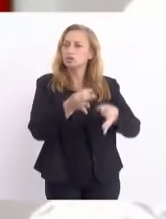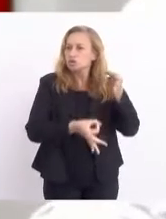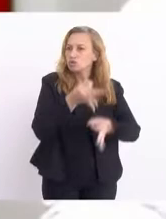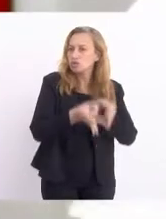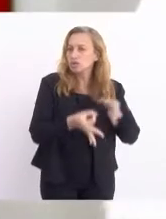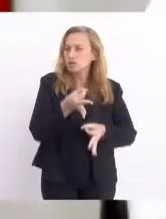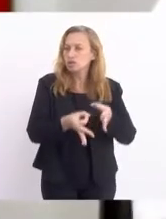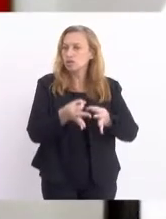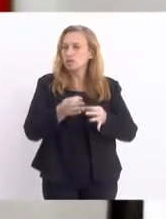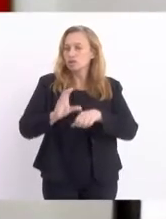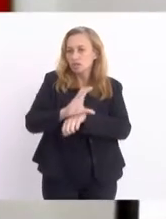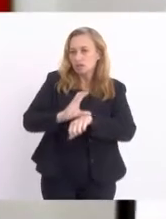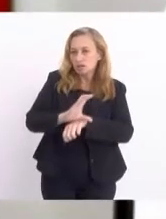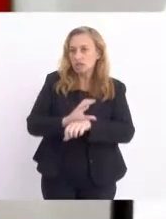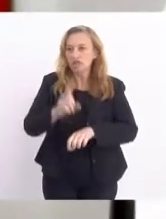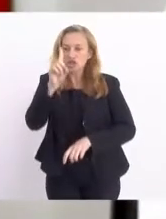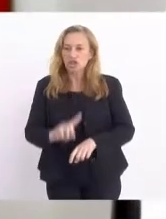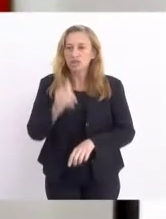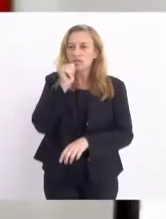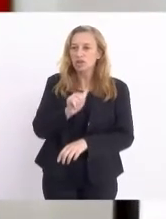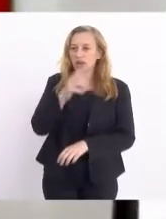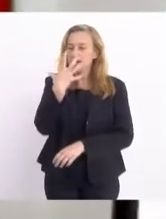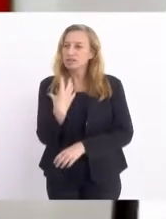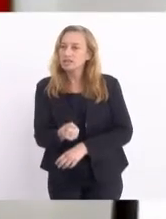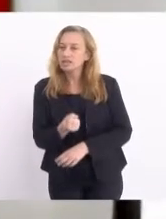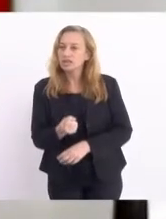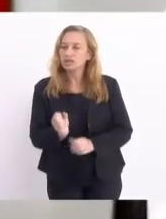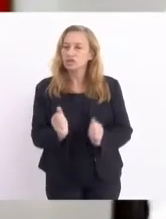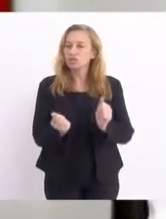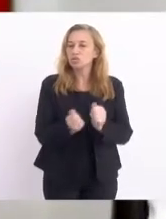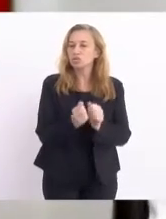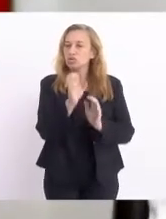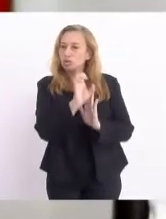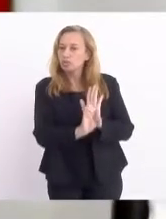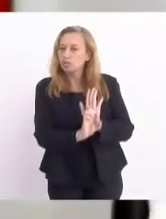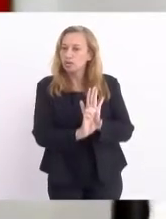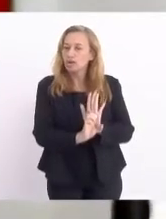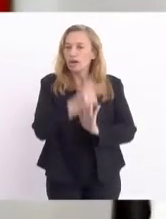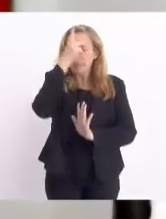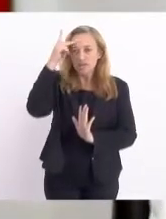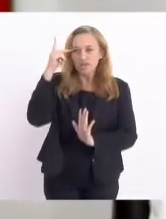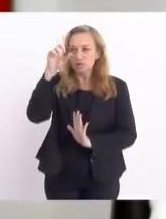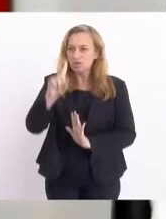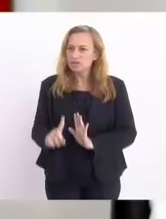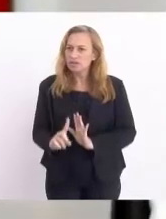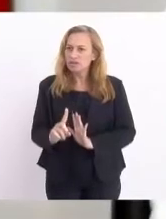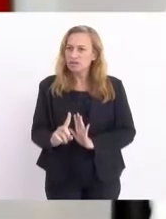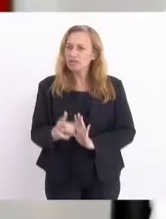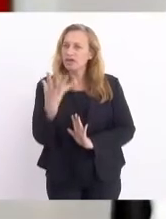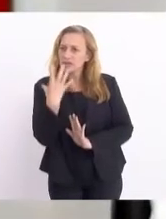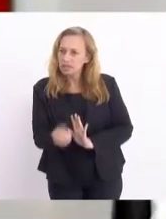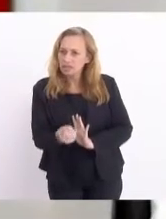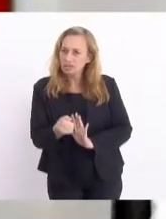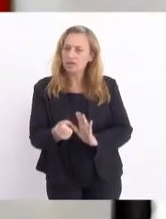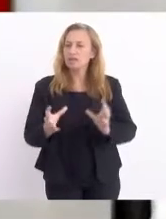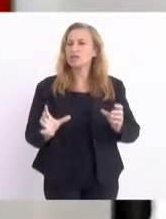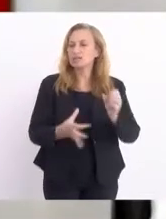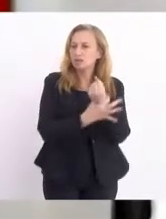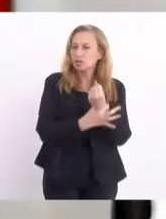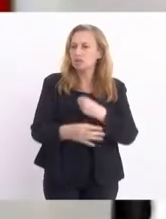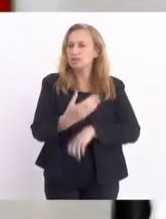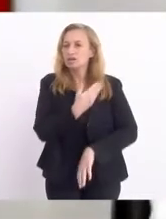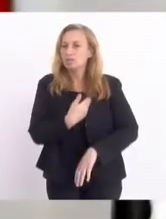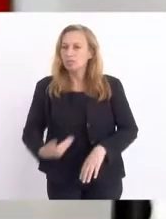pela Constitucionalidade e Defesa dos Direitos da Mulher, favorável, com emendas da pessoa com deficiência, favorável, de segurança pública